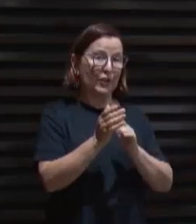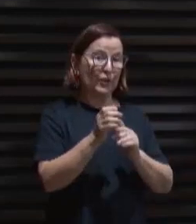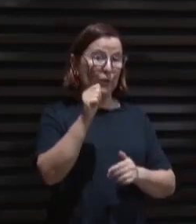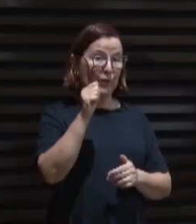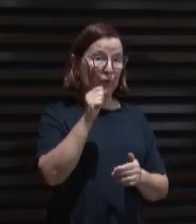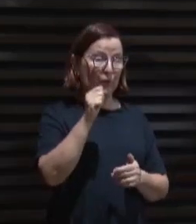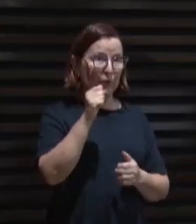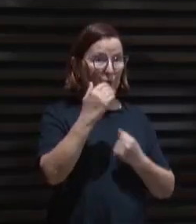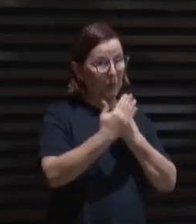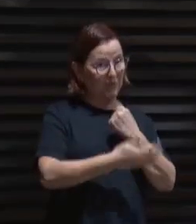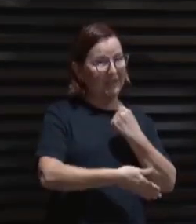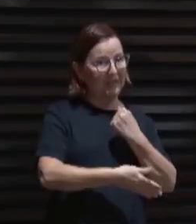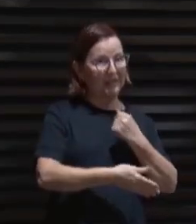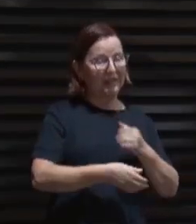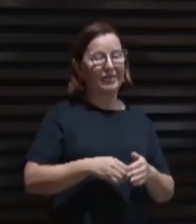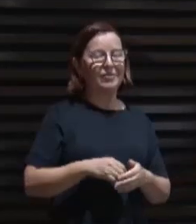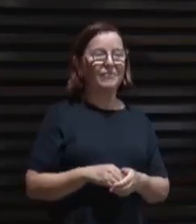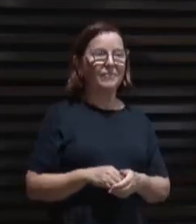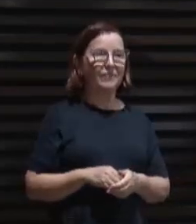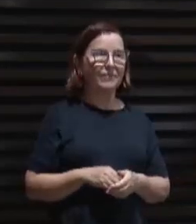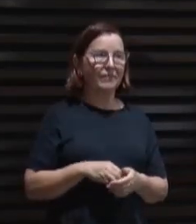27, 1 a 5.